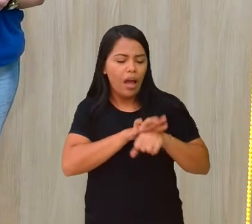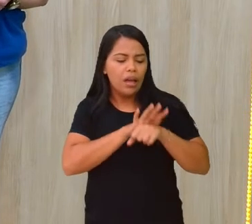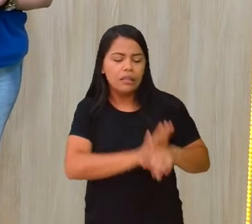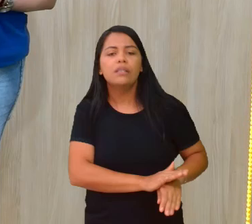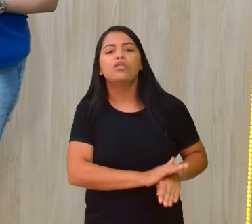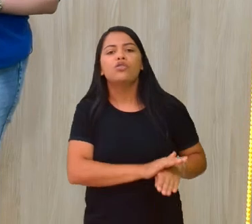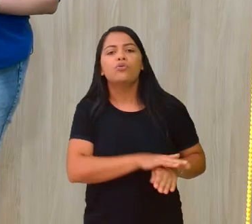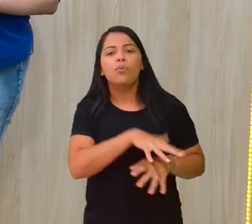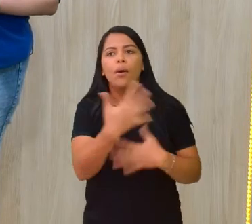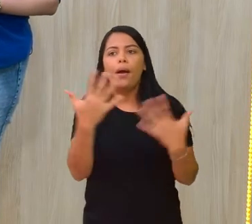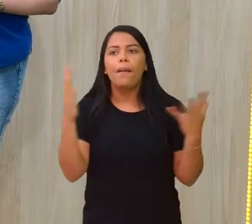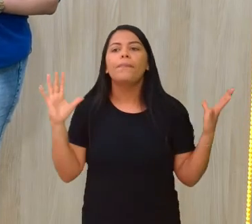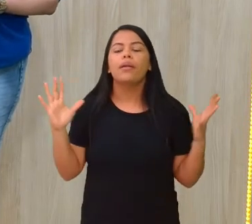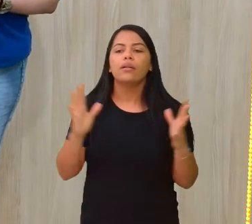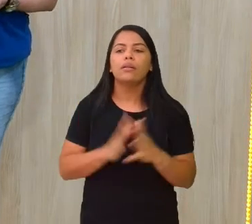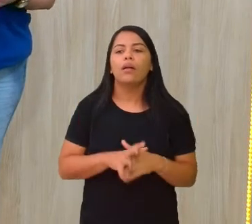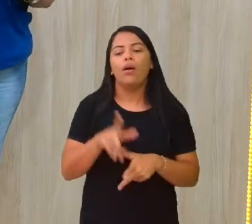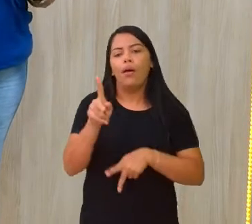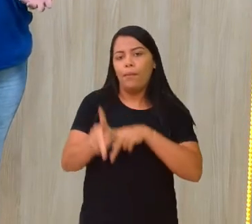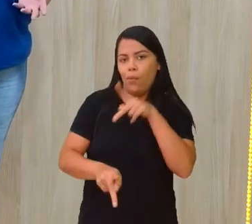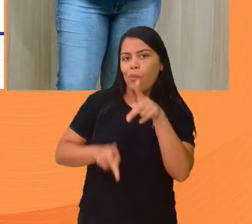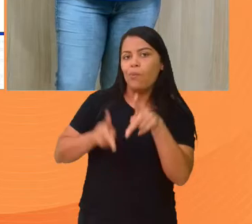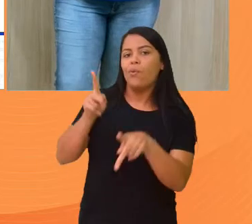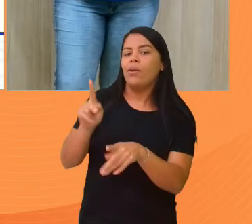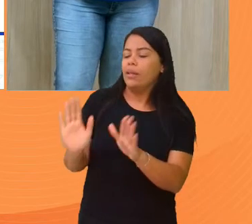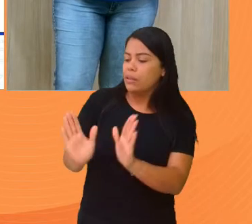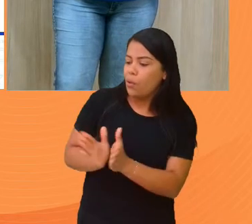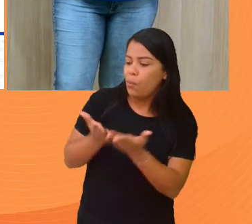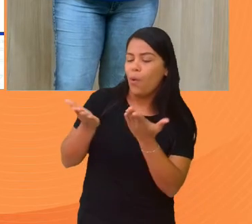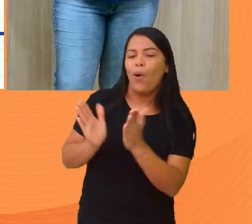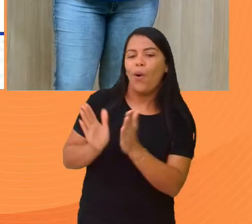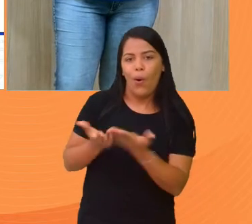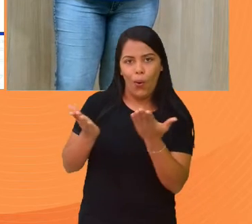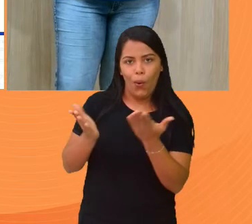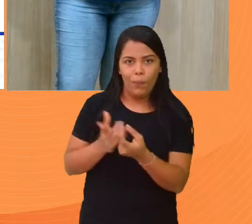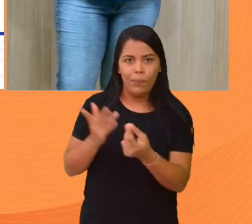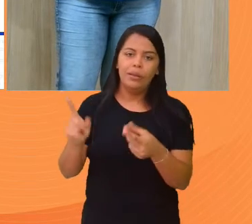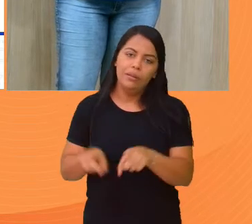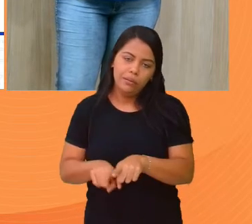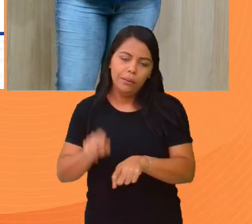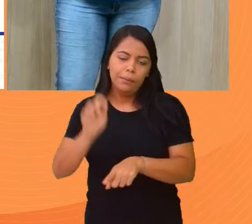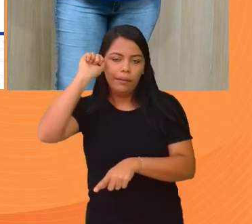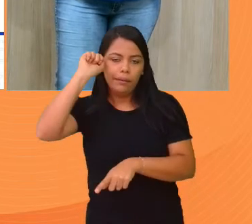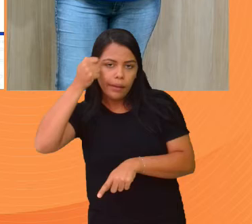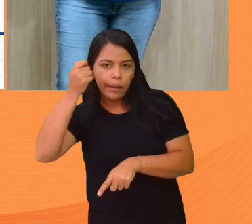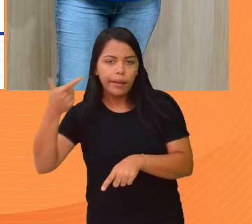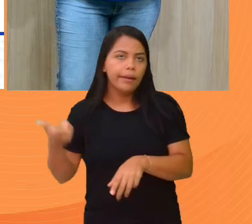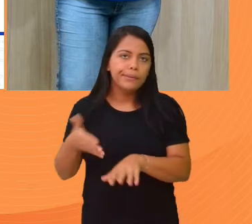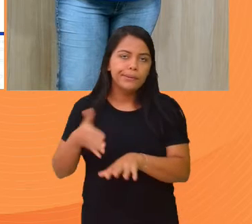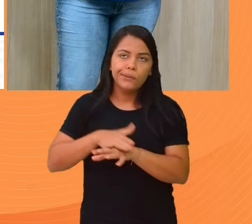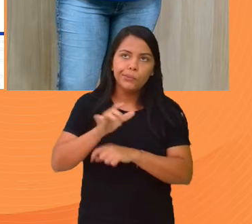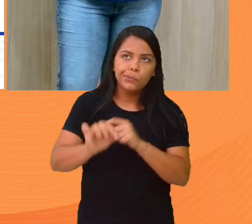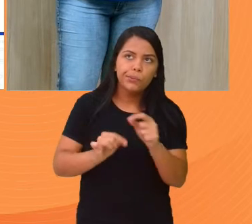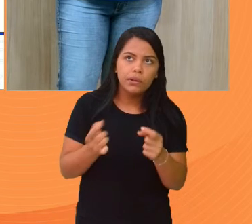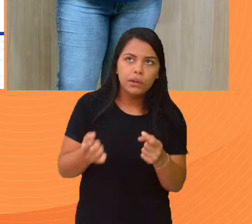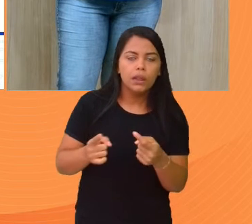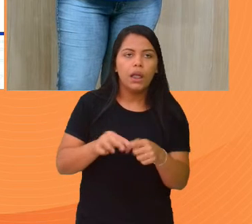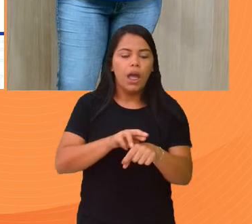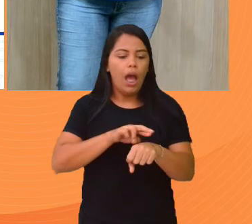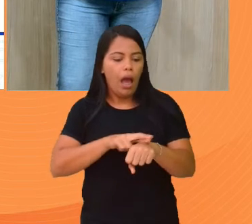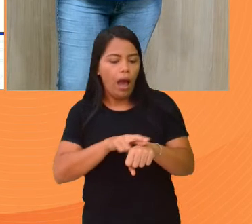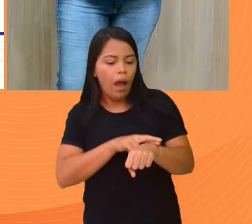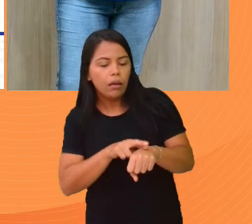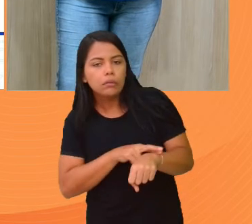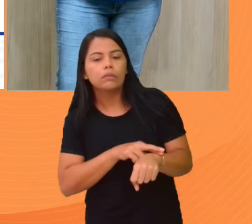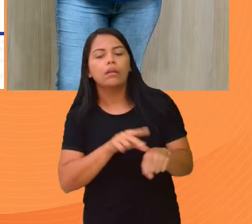ambiental são a população pobre e negra, né? Porque aí a gente também está incluindo não só a questão de raça, mas